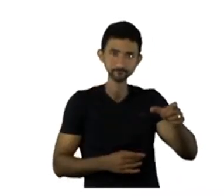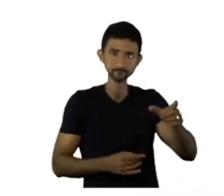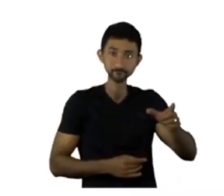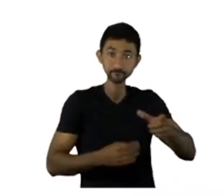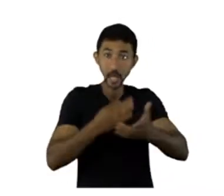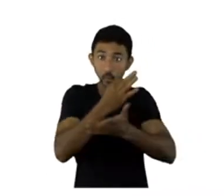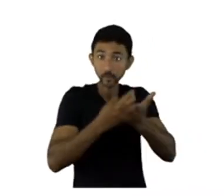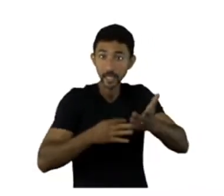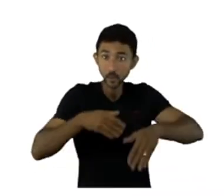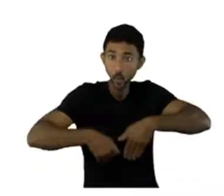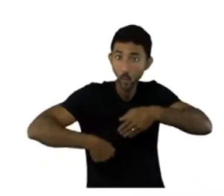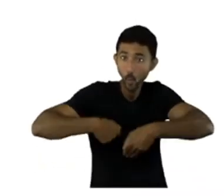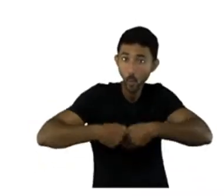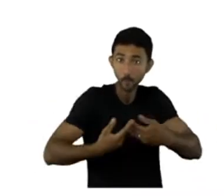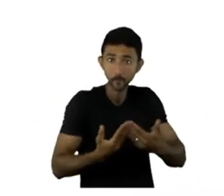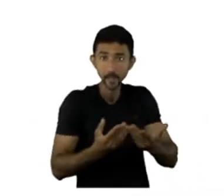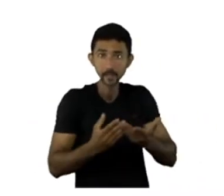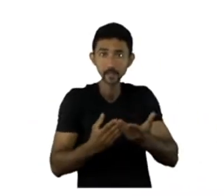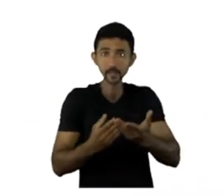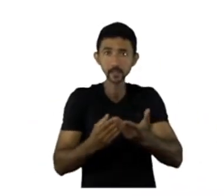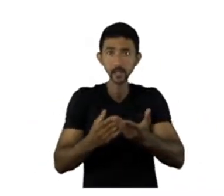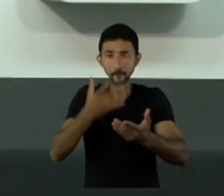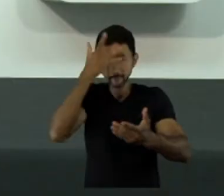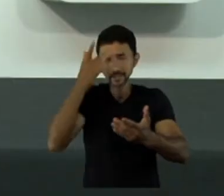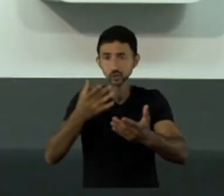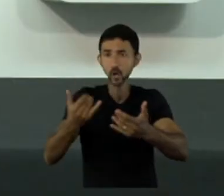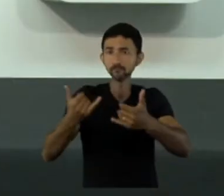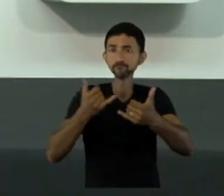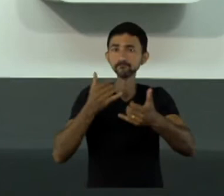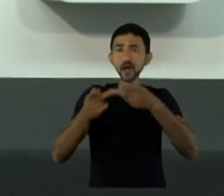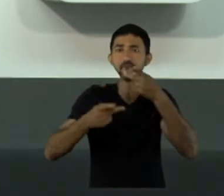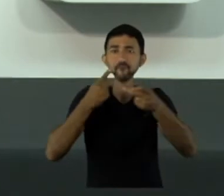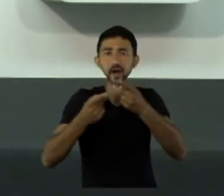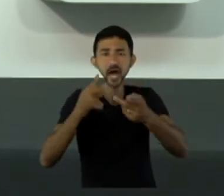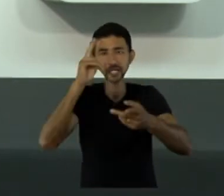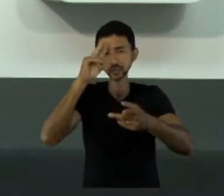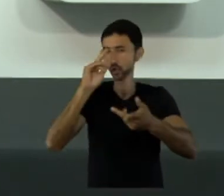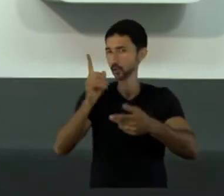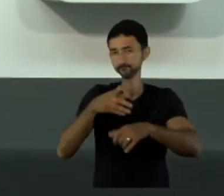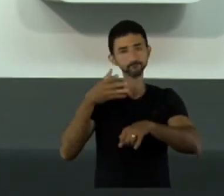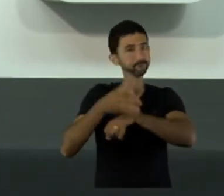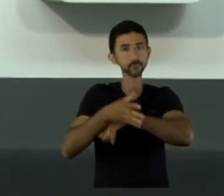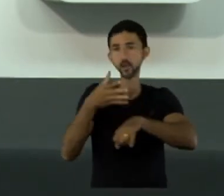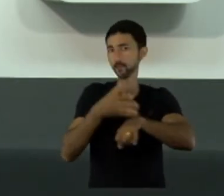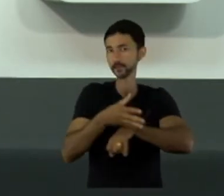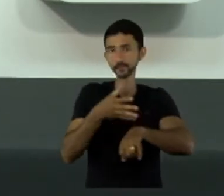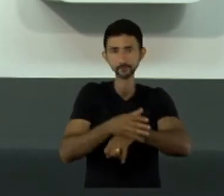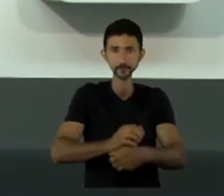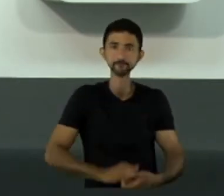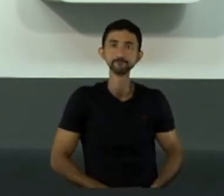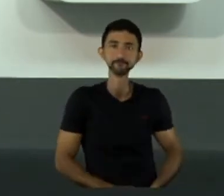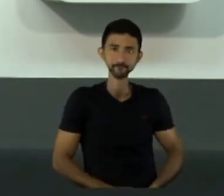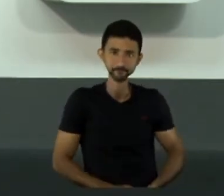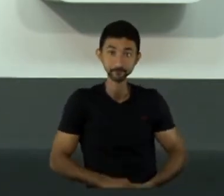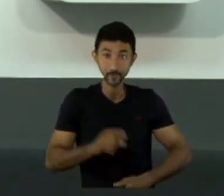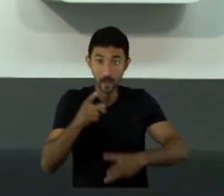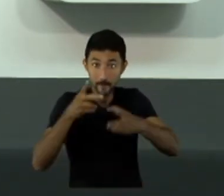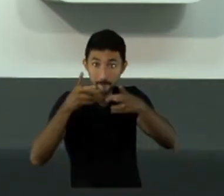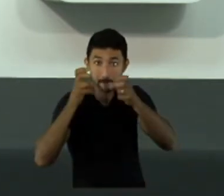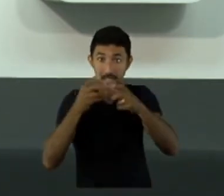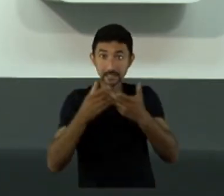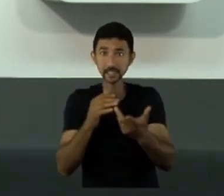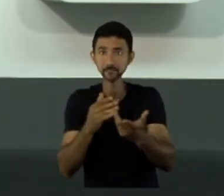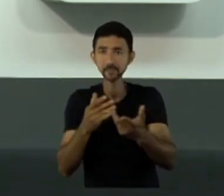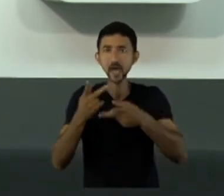Curupira, o narrador, ele apenas nos contou a história. Ele não participa da história. E você percebe